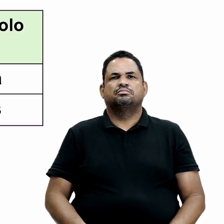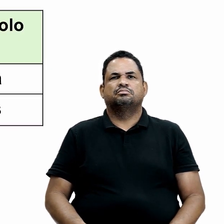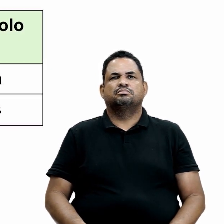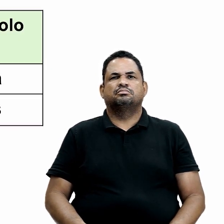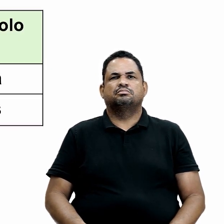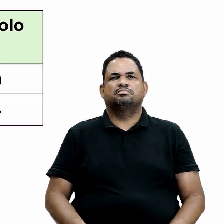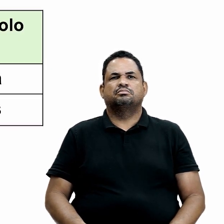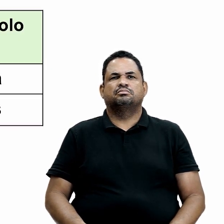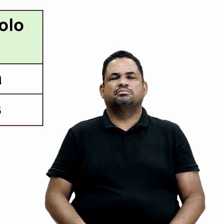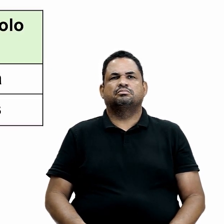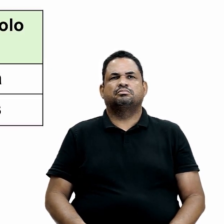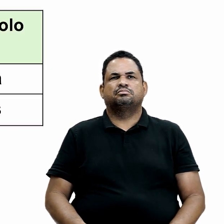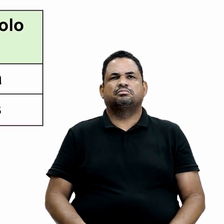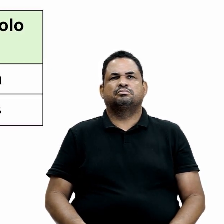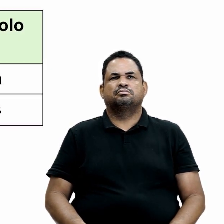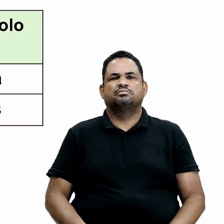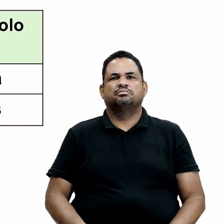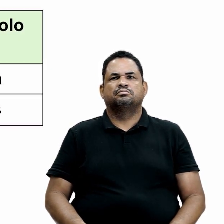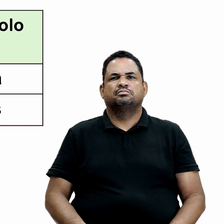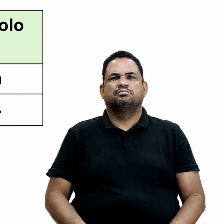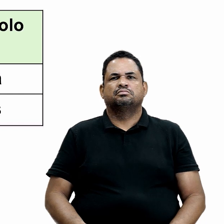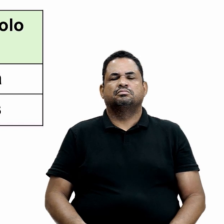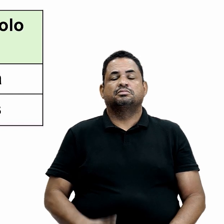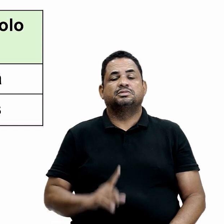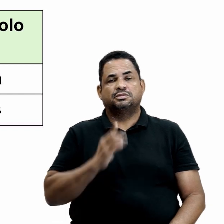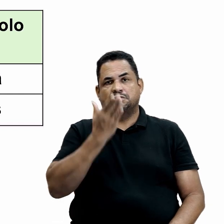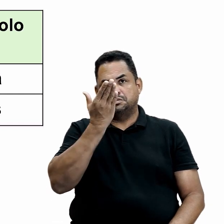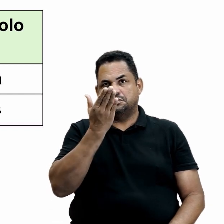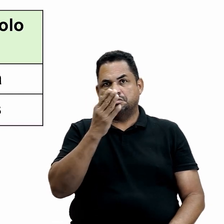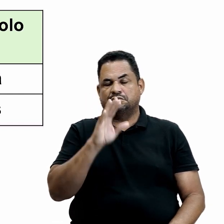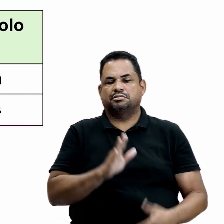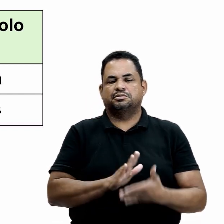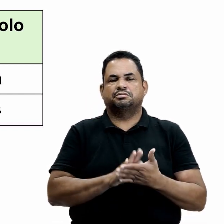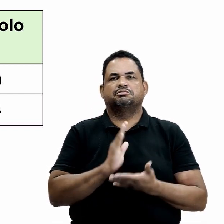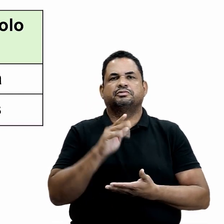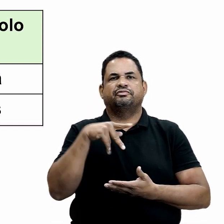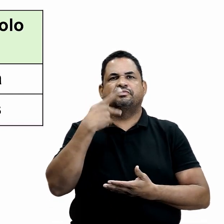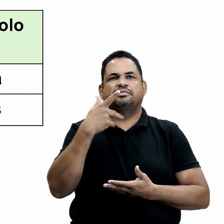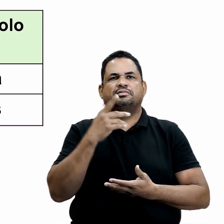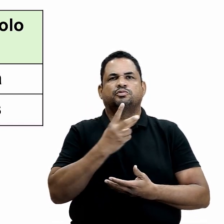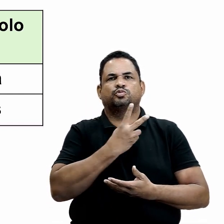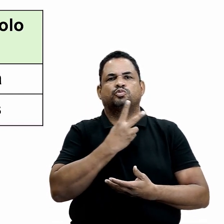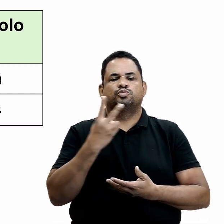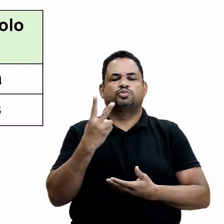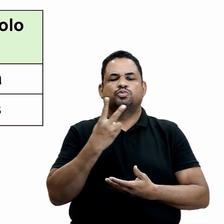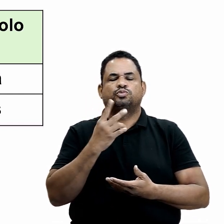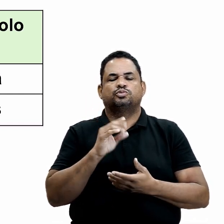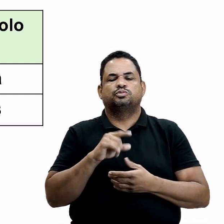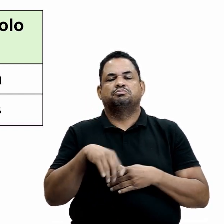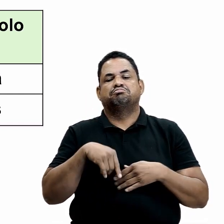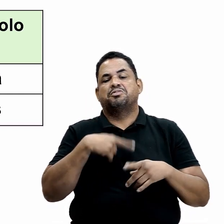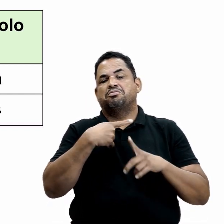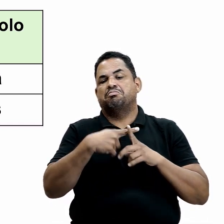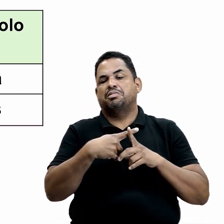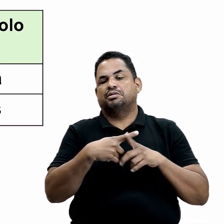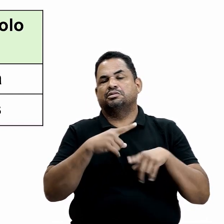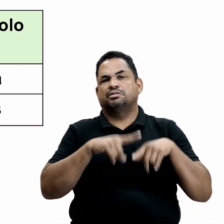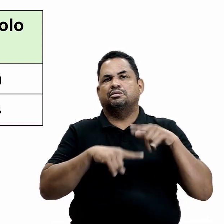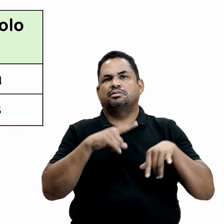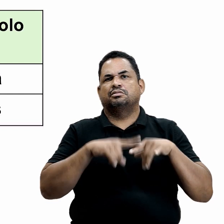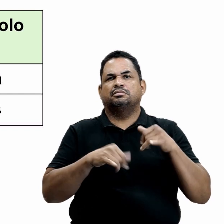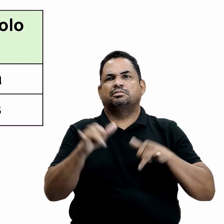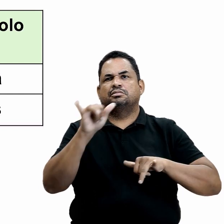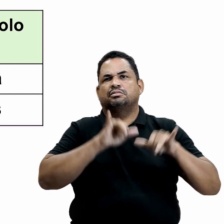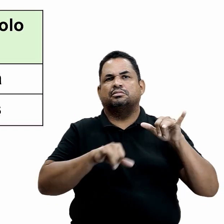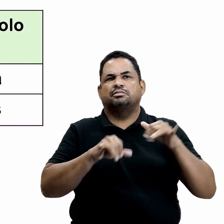E aqui aquilo que eu acabei de mencionar. No caso de dois ou mais elementos químicos terem o nome iniciados pela